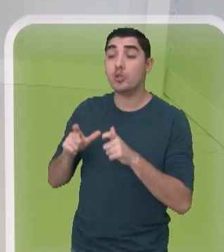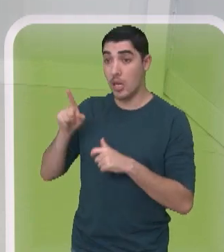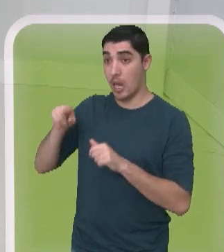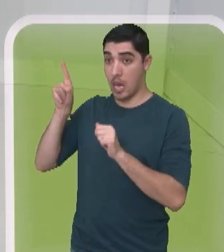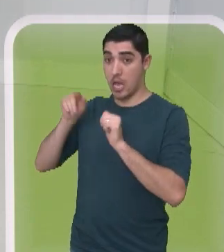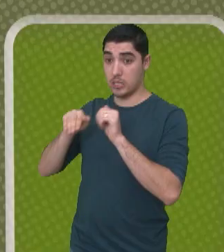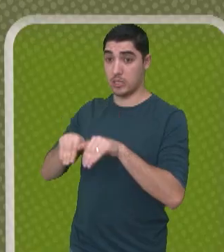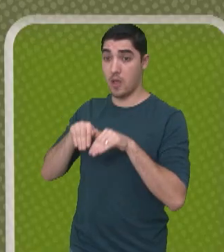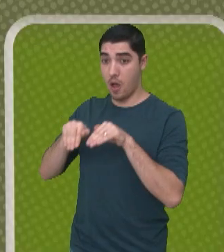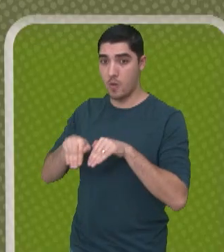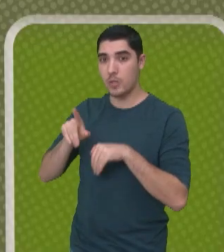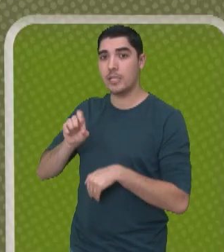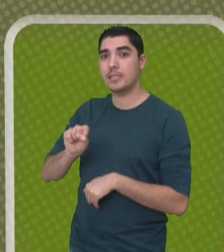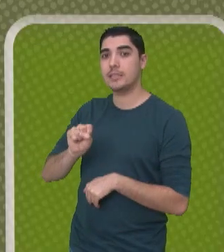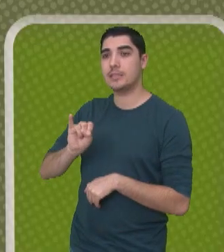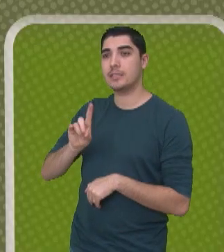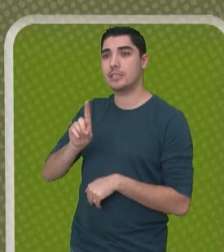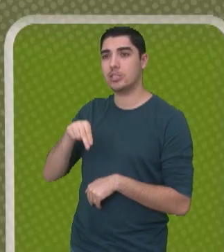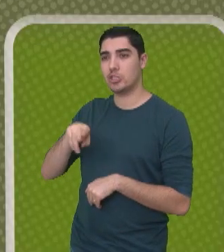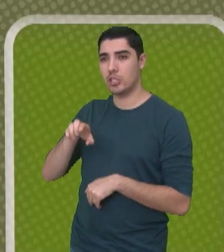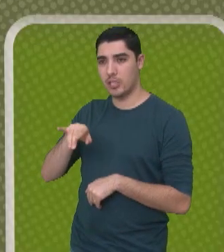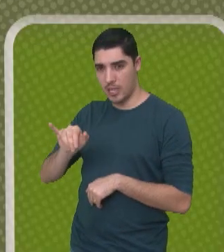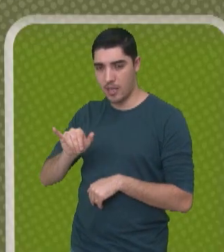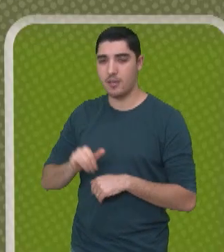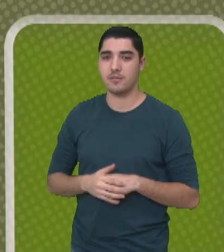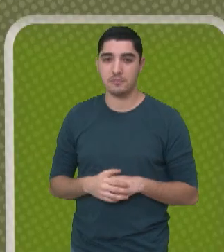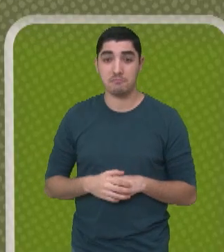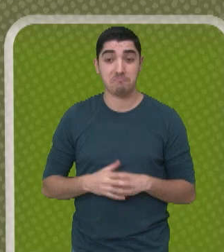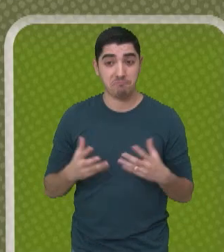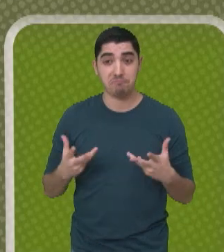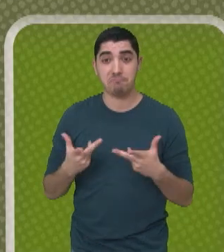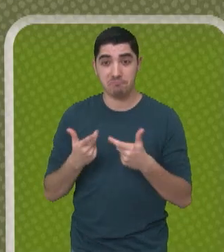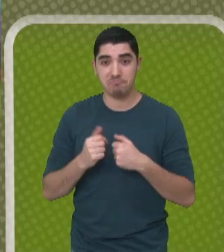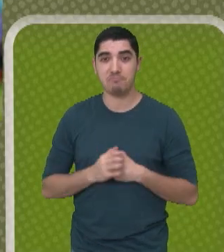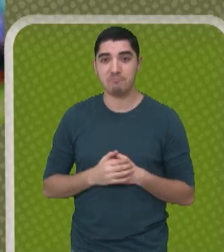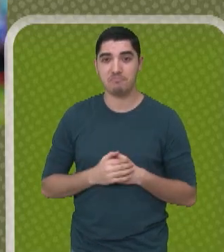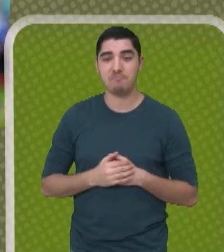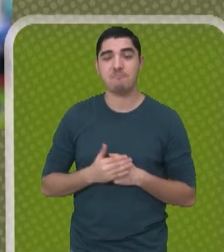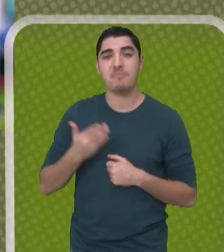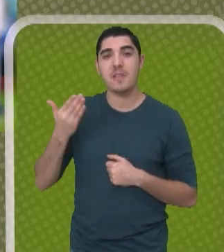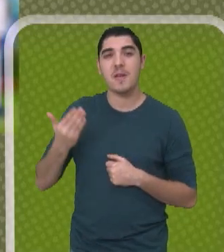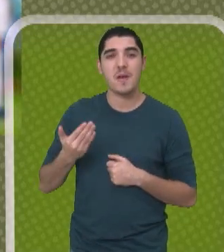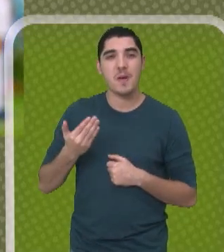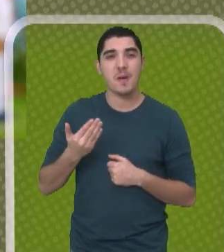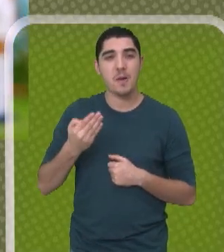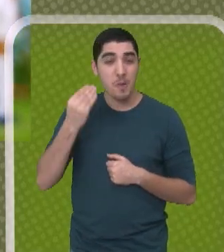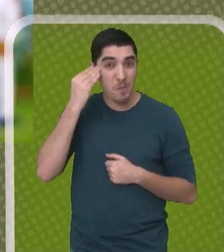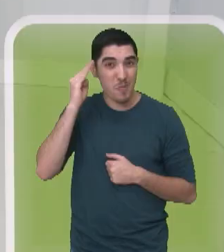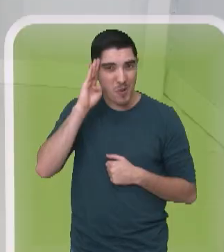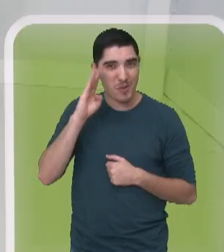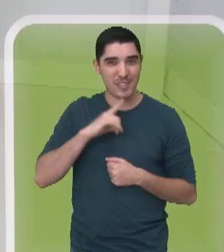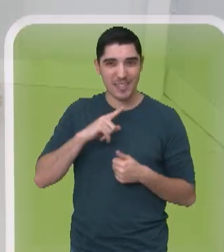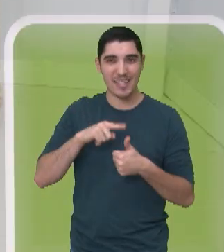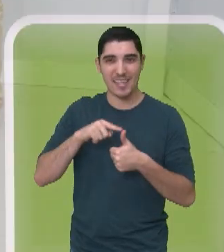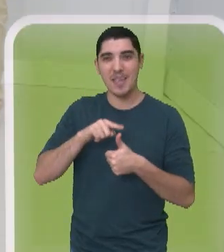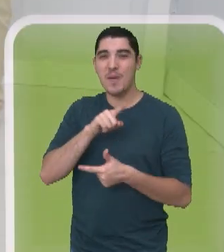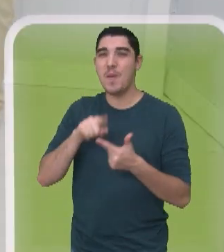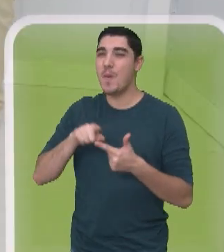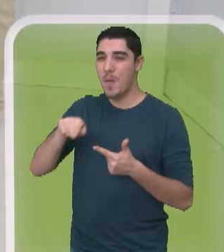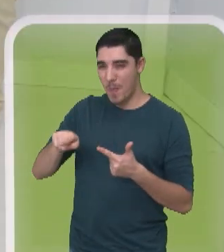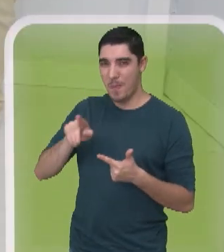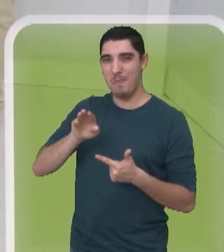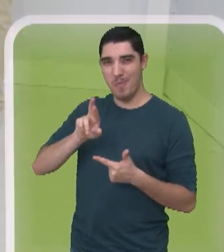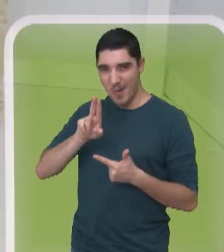Sydney. Sydney FC. Bacana. Brunão, o seu xará, Bruno Casarini, está aqui com a gente. Tem o Bruno Maier aqui também. Hoje é uma pleia